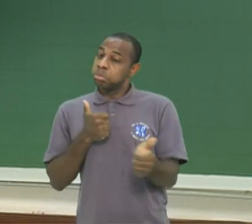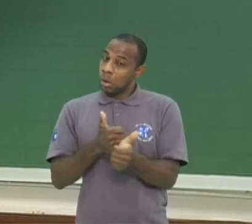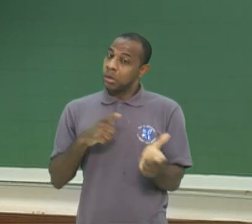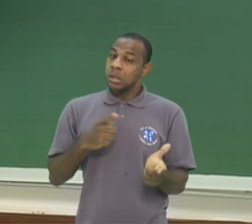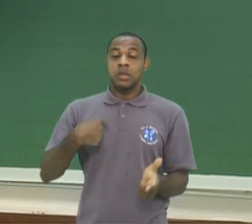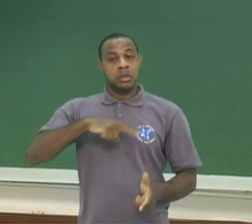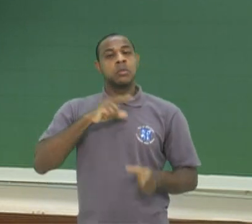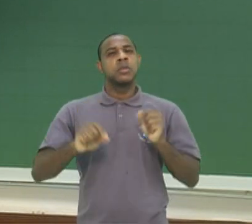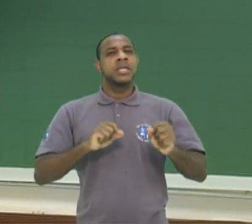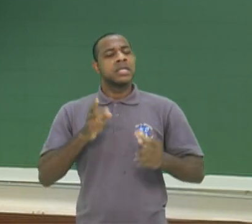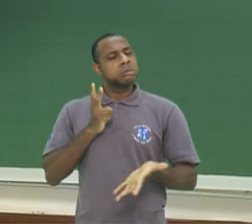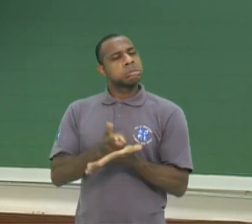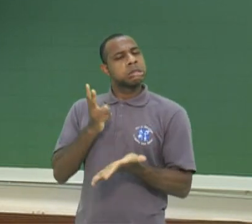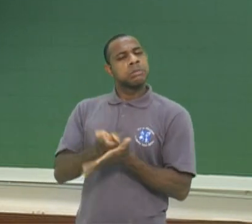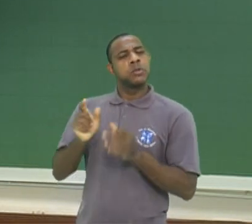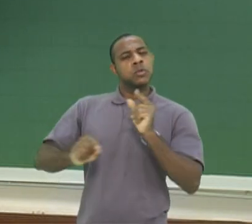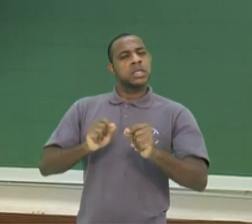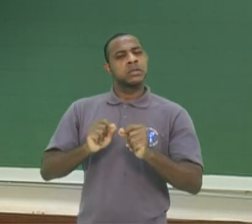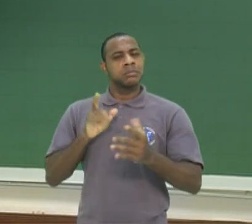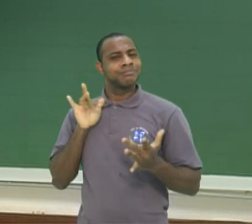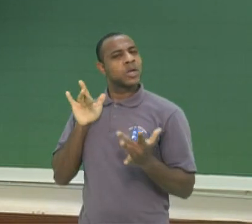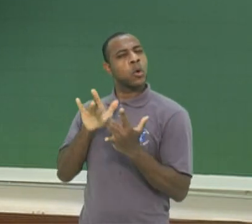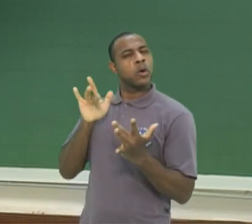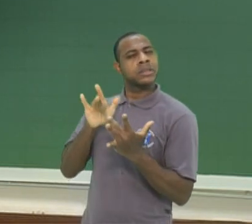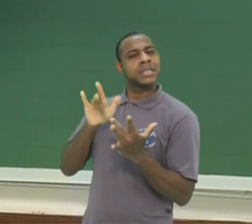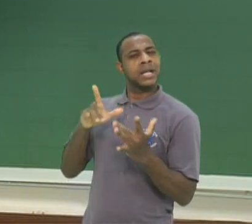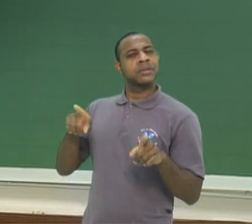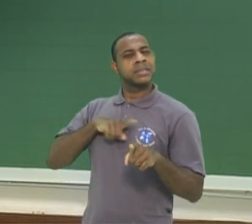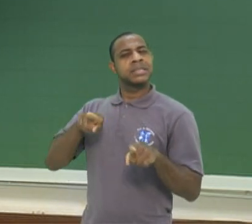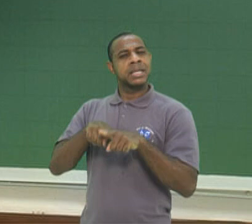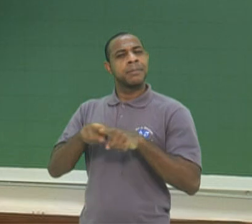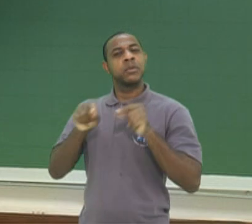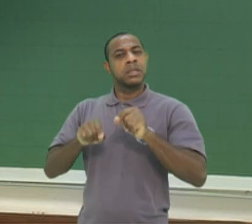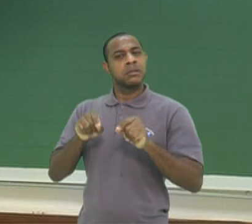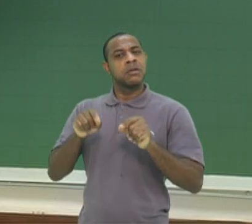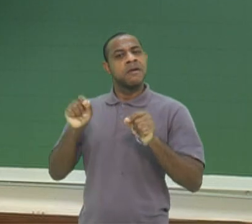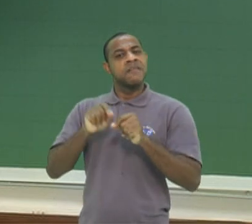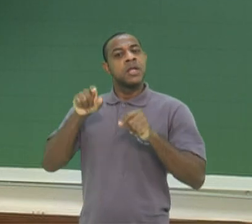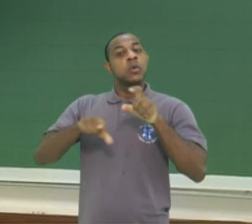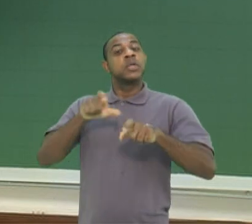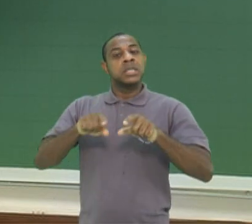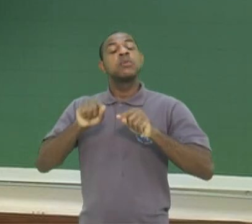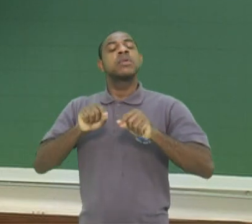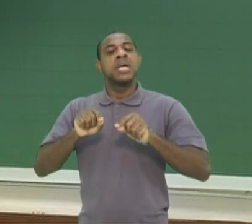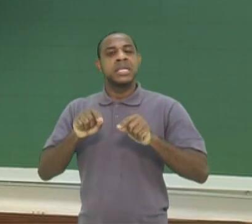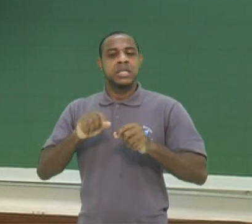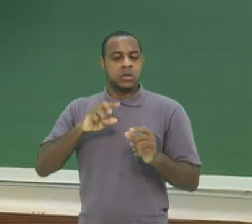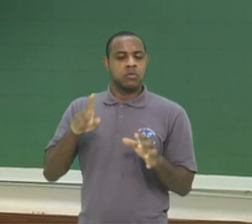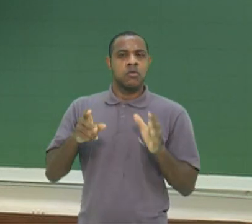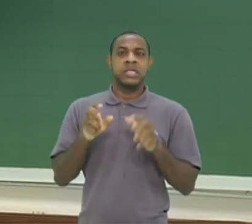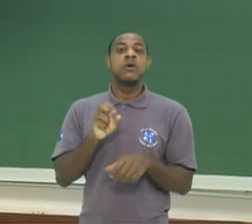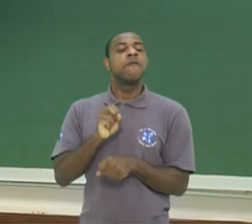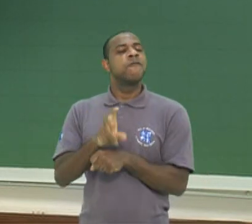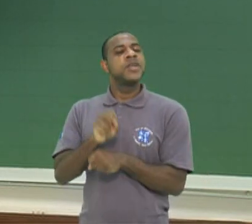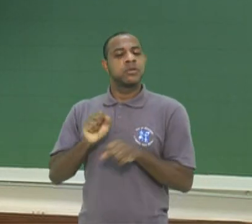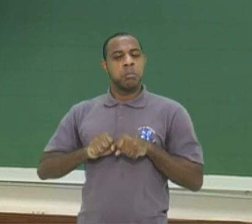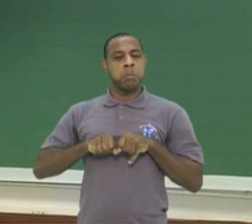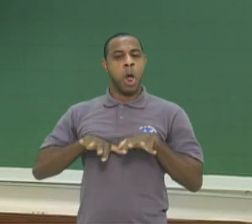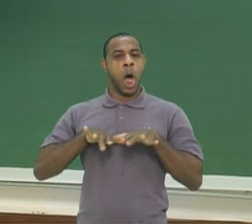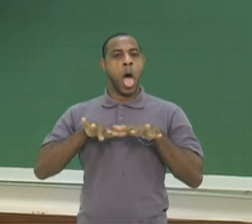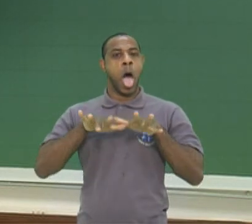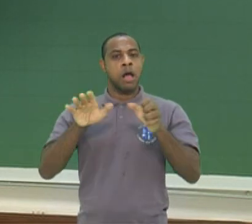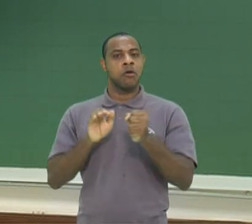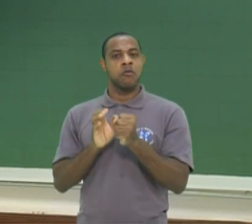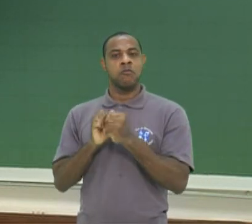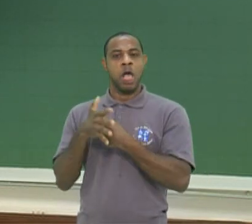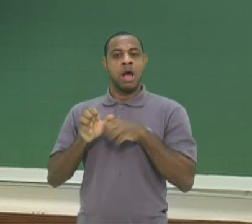está constantemente em contato e isso fez com que o vírus se disseminasse pelo mundo com